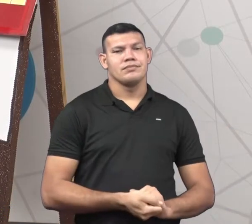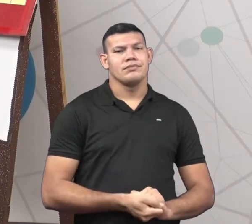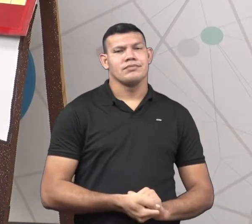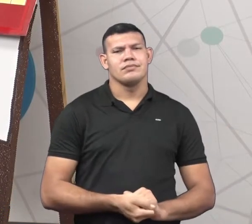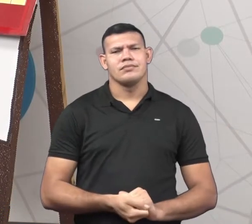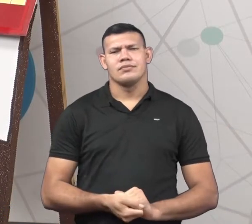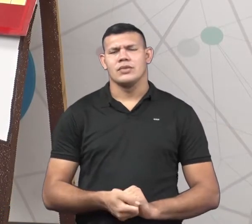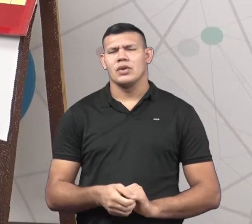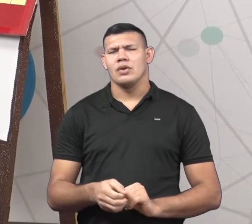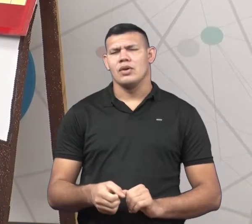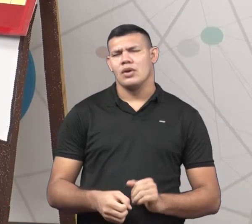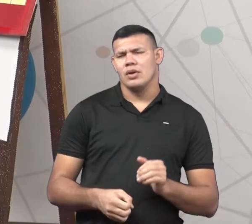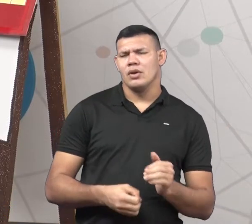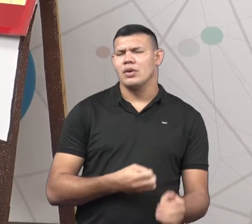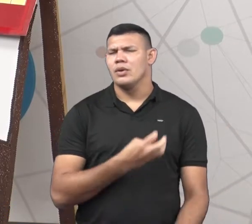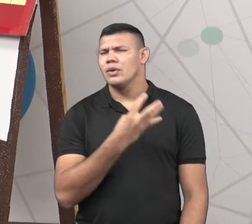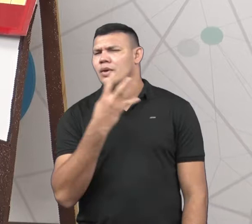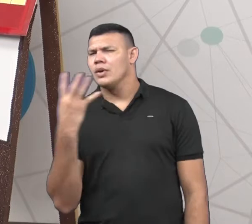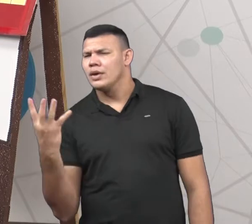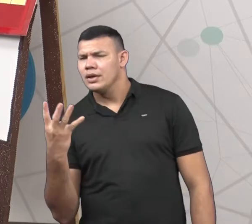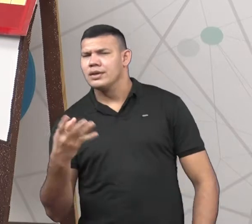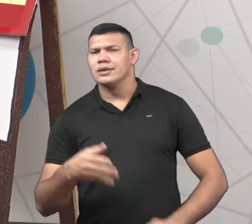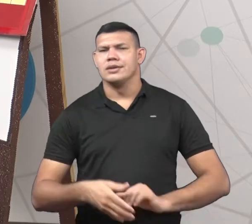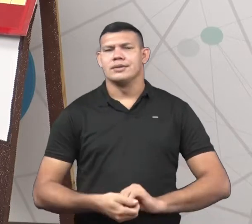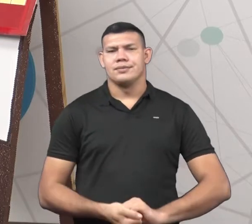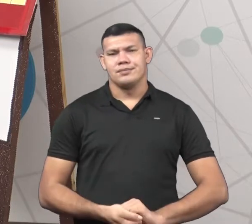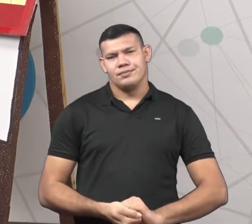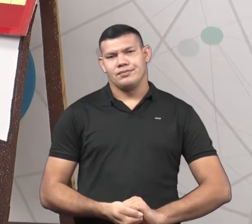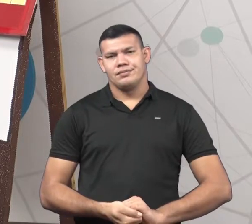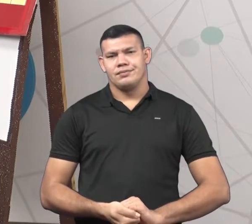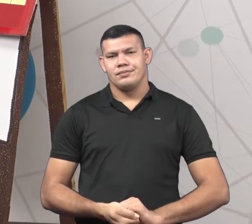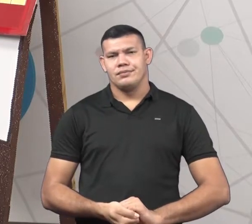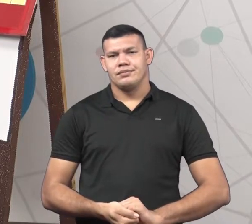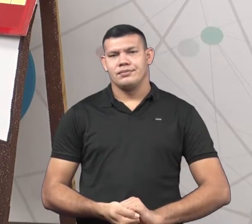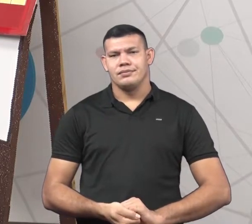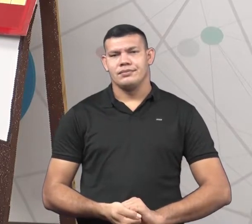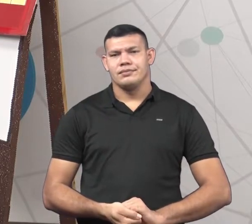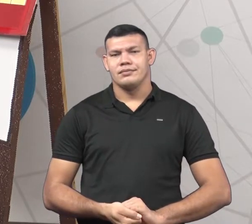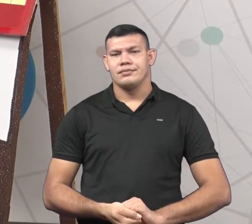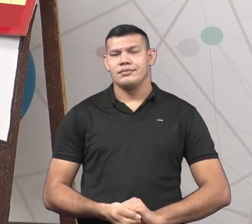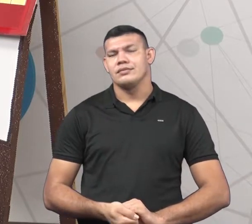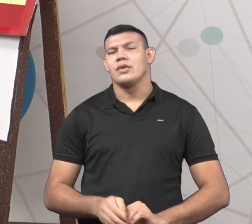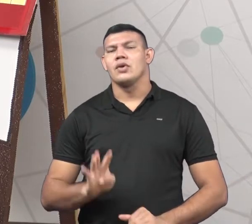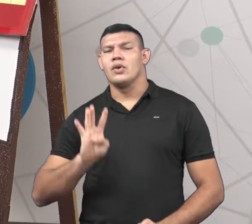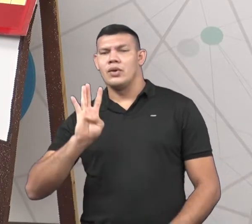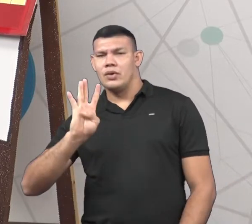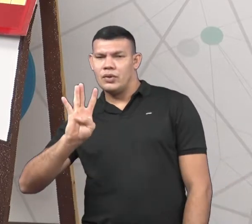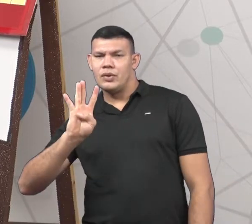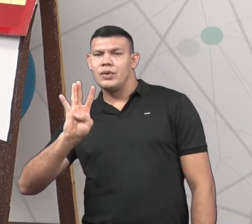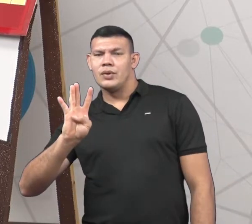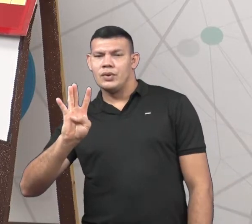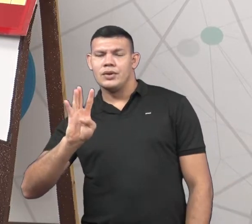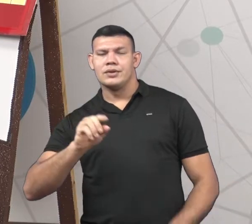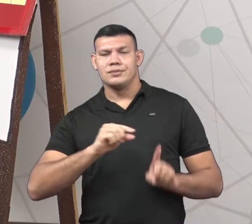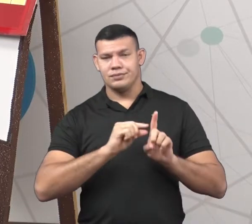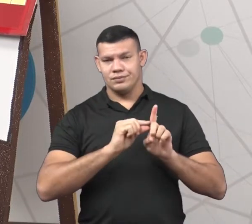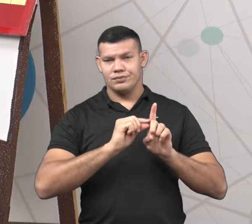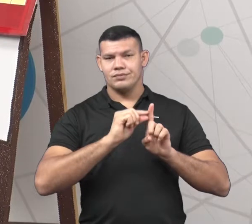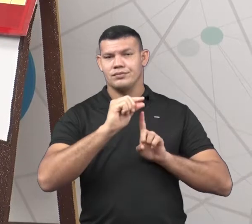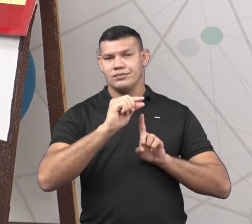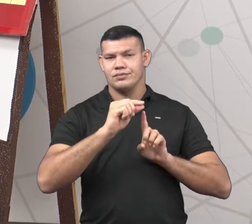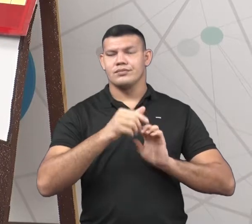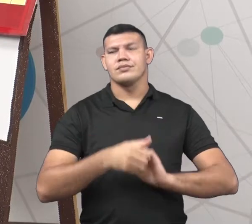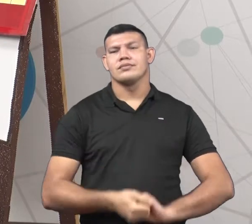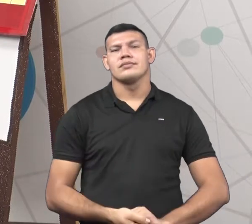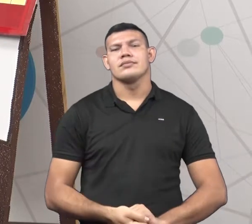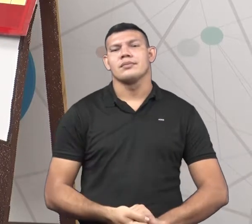uma quantidade, qual seria essa quantidade? 4 unidades, porque ele está